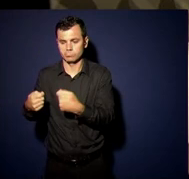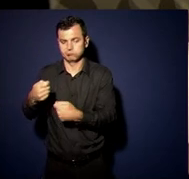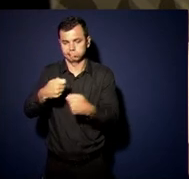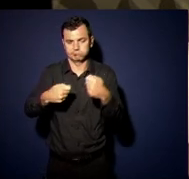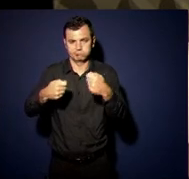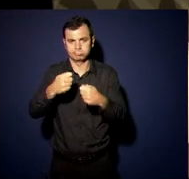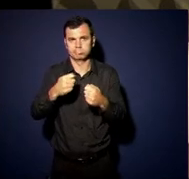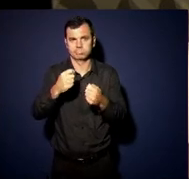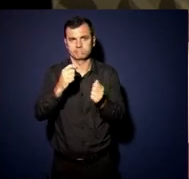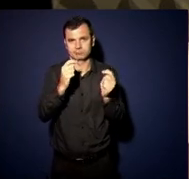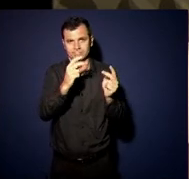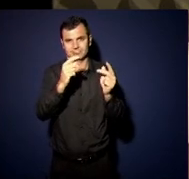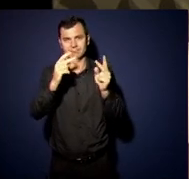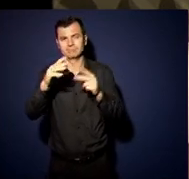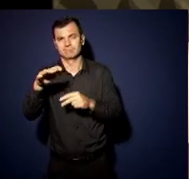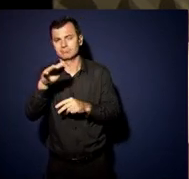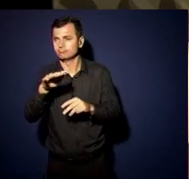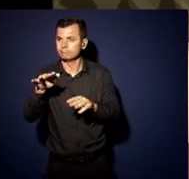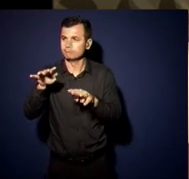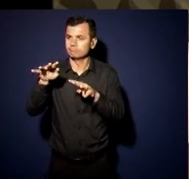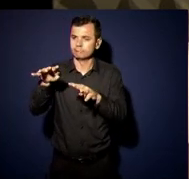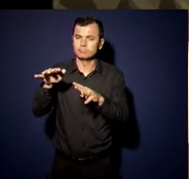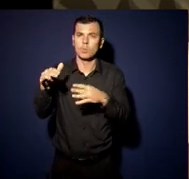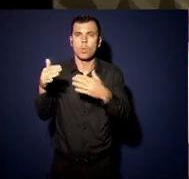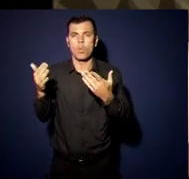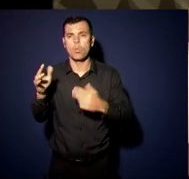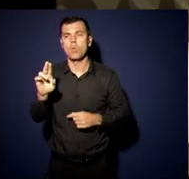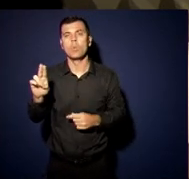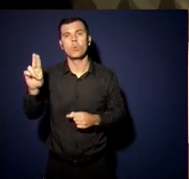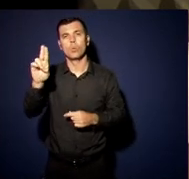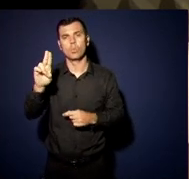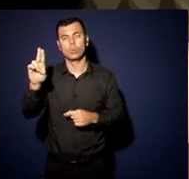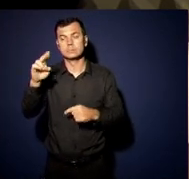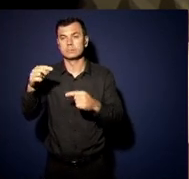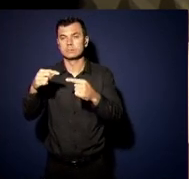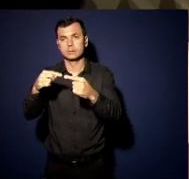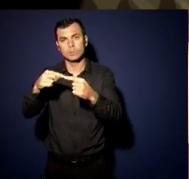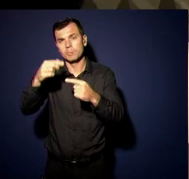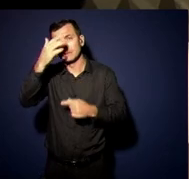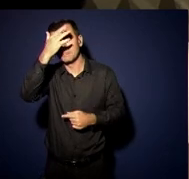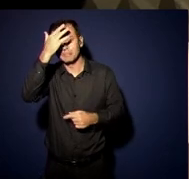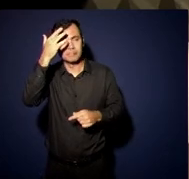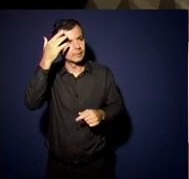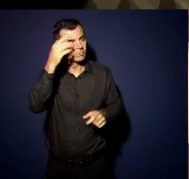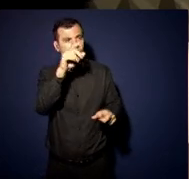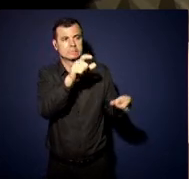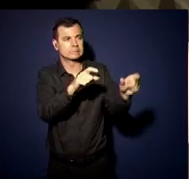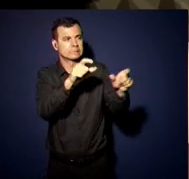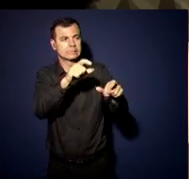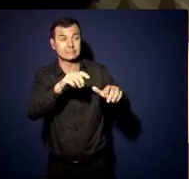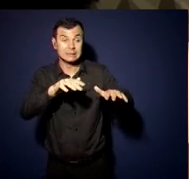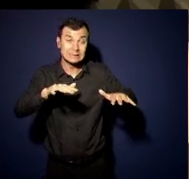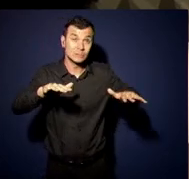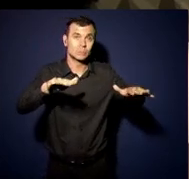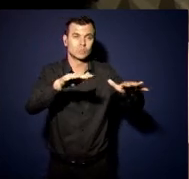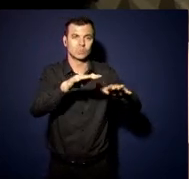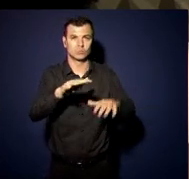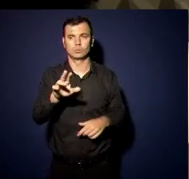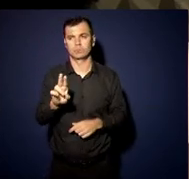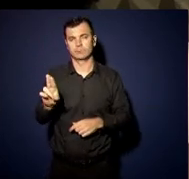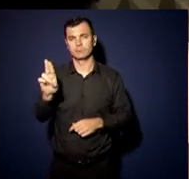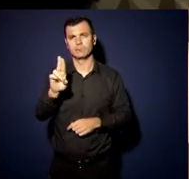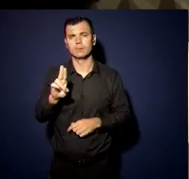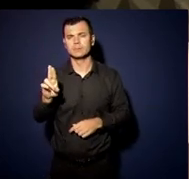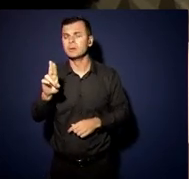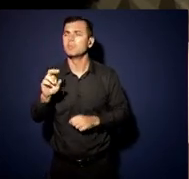seja visto e utilizado de uma maneira mais Ampla por todo cidadão você pode explicar um pouco o que que tá por trás